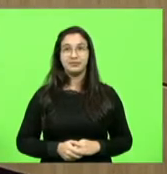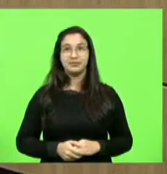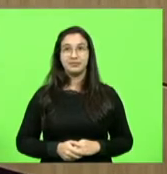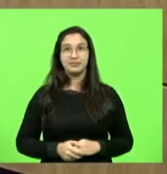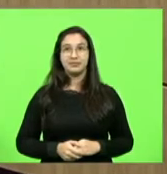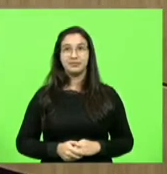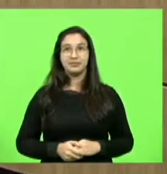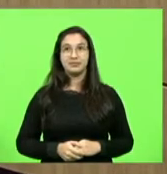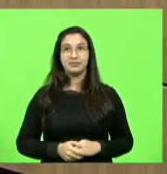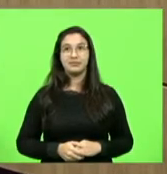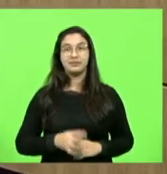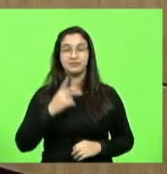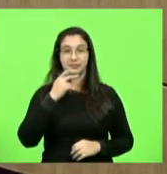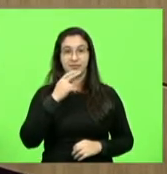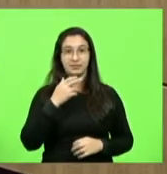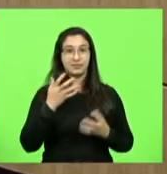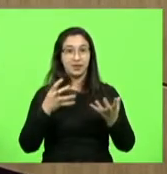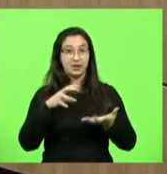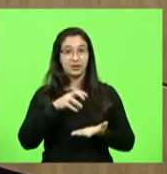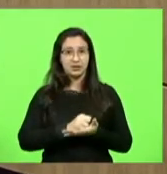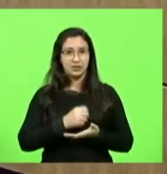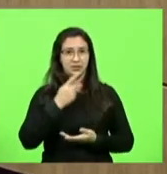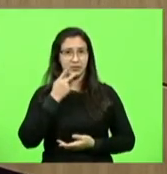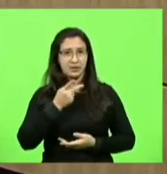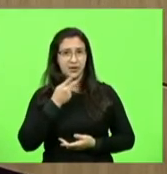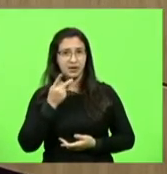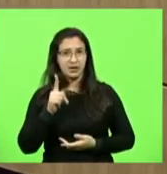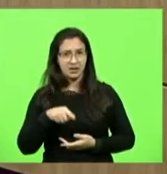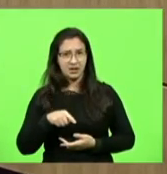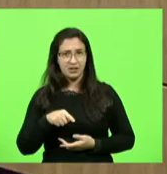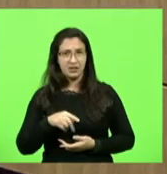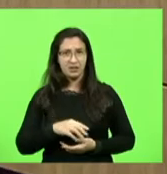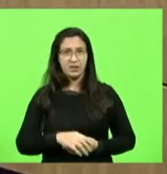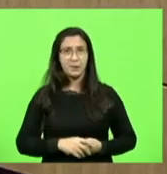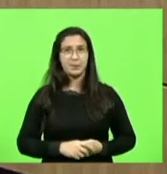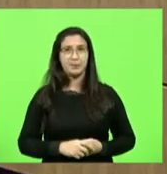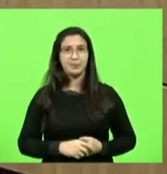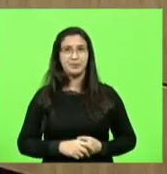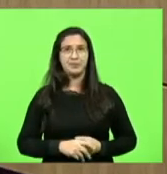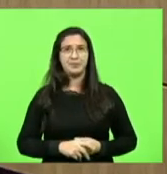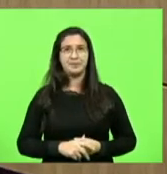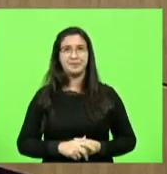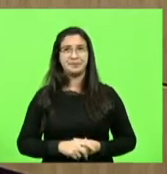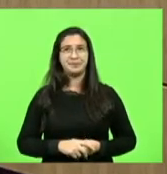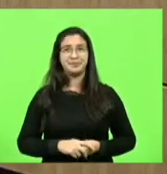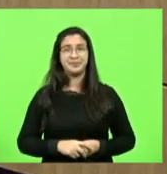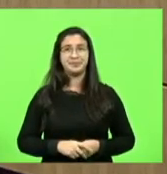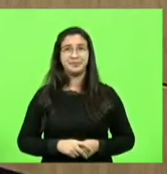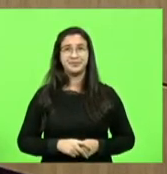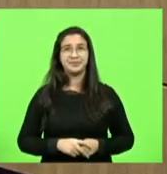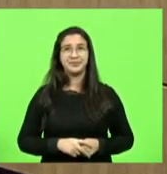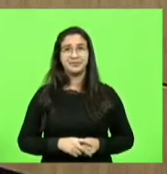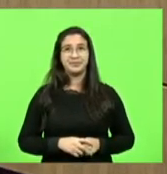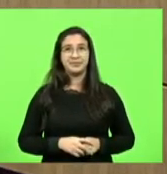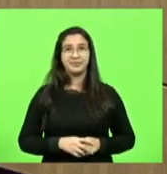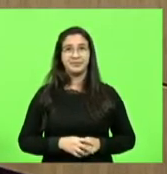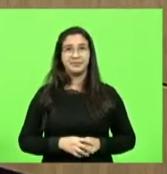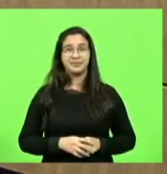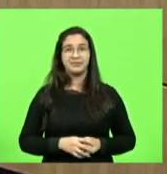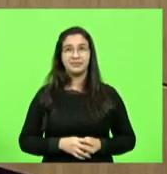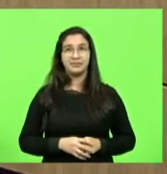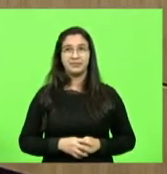Deputado Kennedy, Vossa Excelência quer se inscrever para falar isso? Perfeito, perfeito. Está inscrito. Está inscrito, deputado.